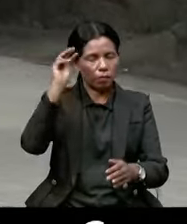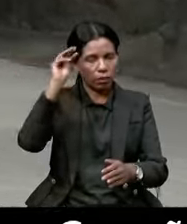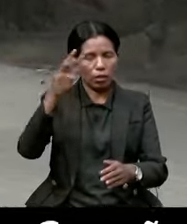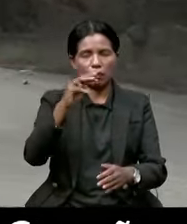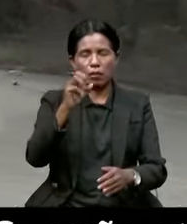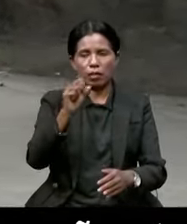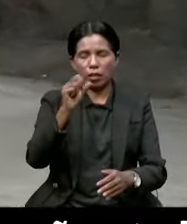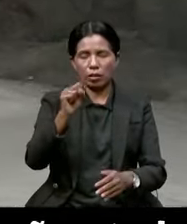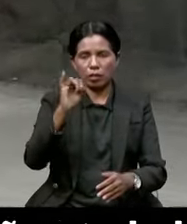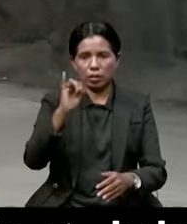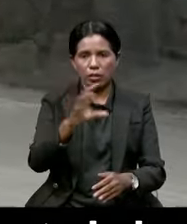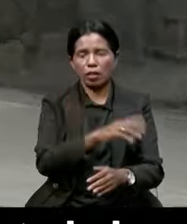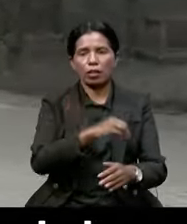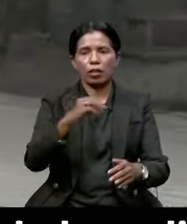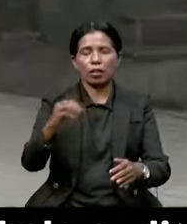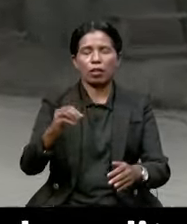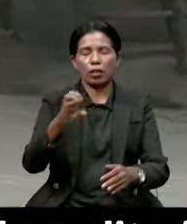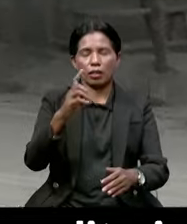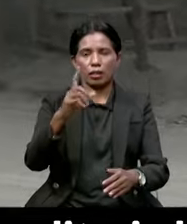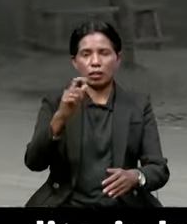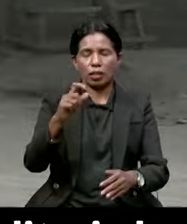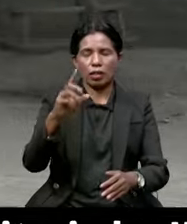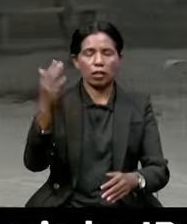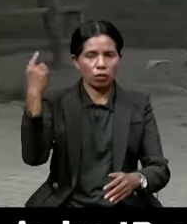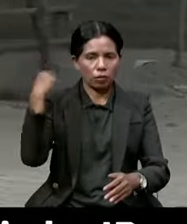solidariedade social no inclusão no mos e edetel ne koto